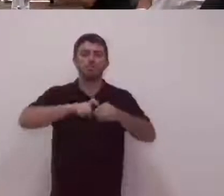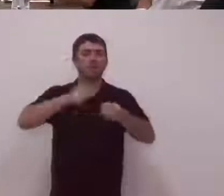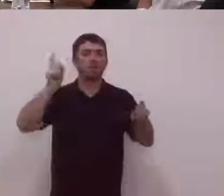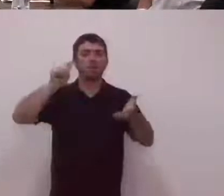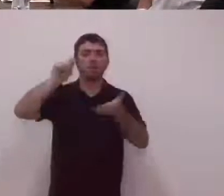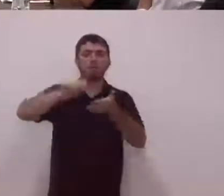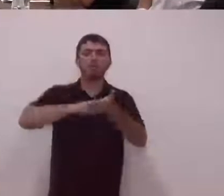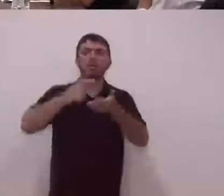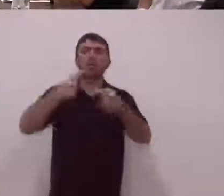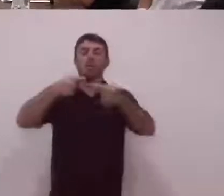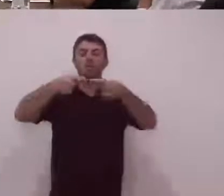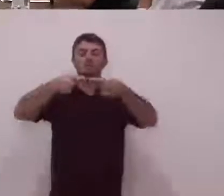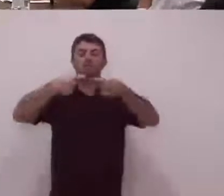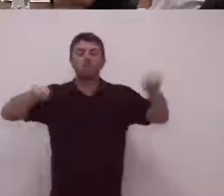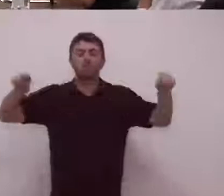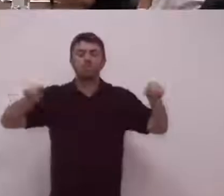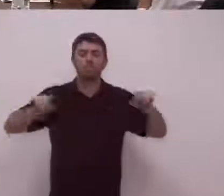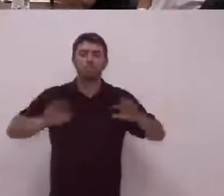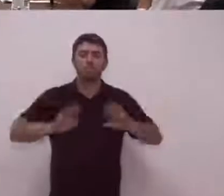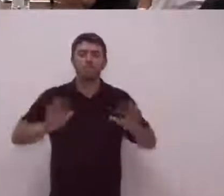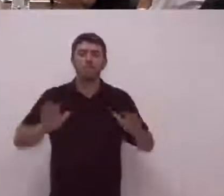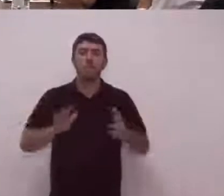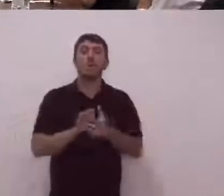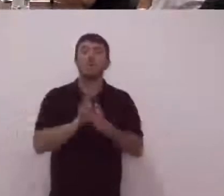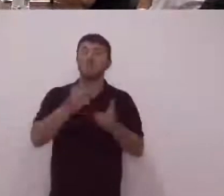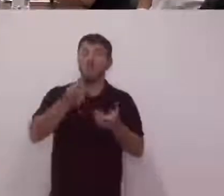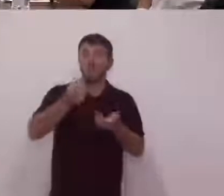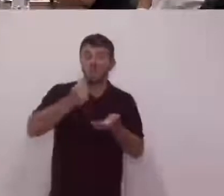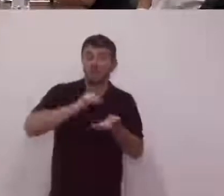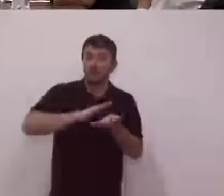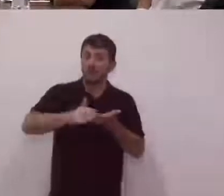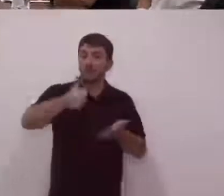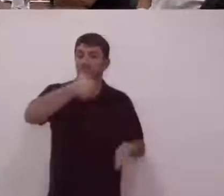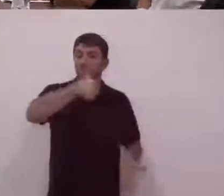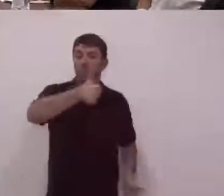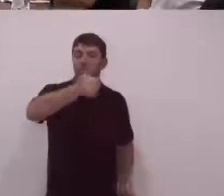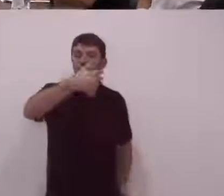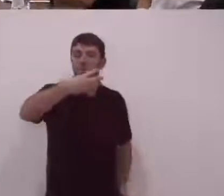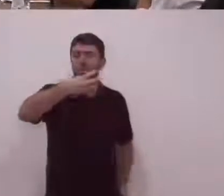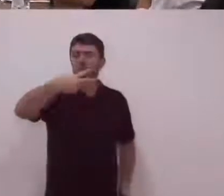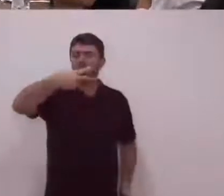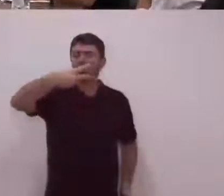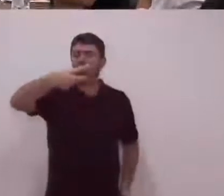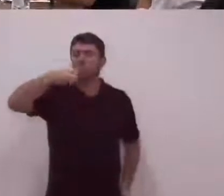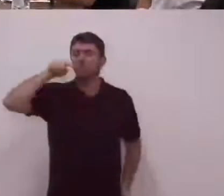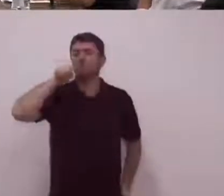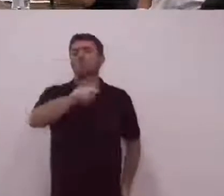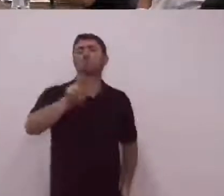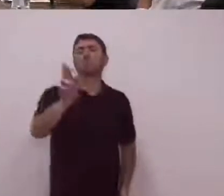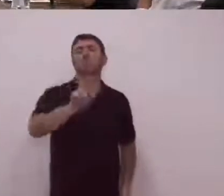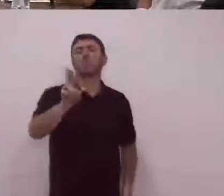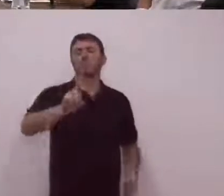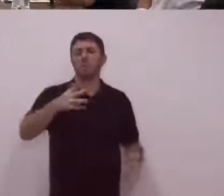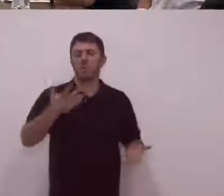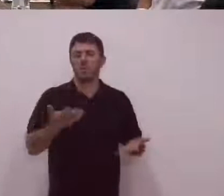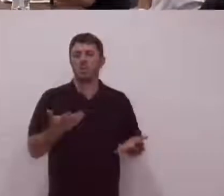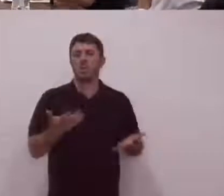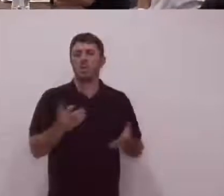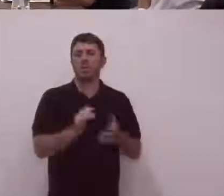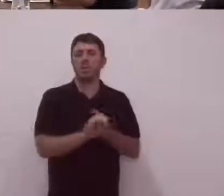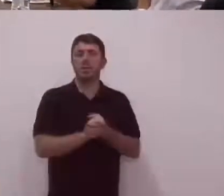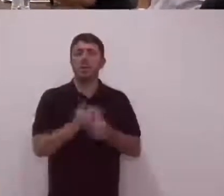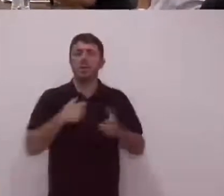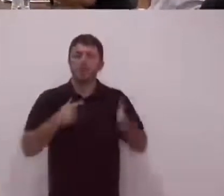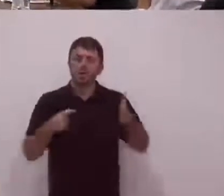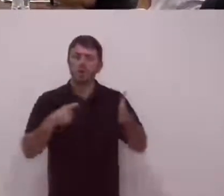escorrido R 132 mil. Em resposta à última denúncia deste vereador ao Ministério